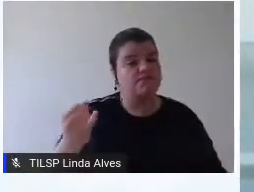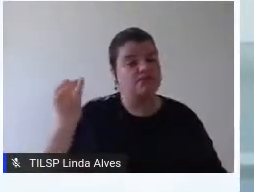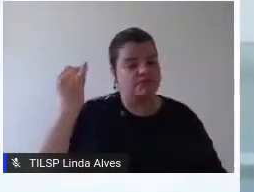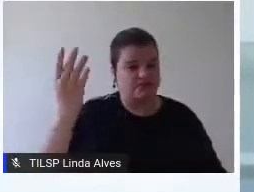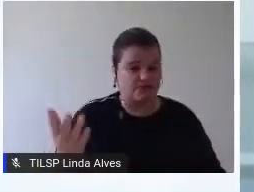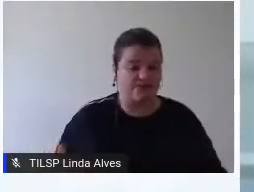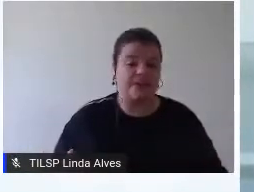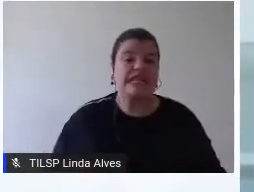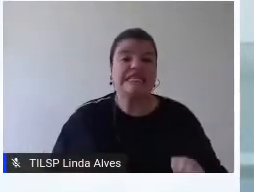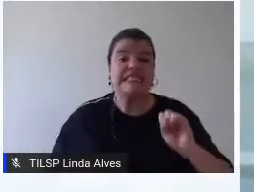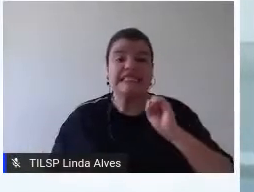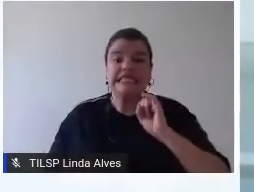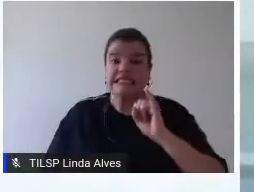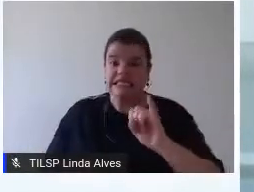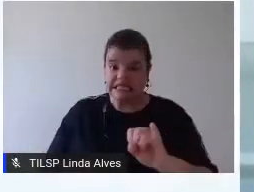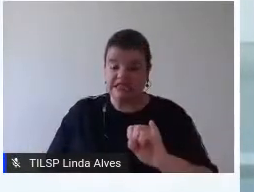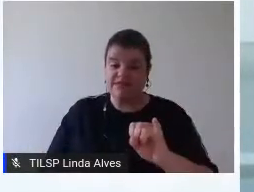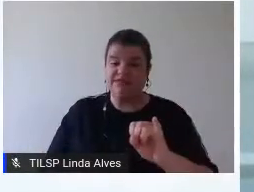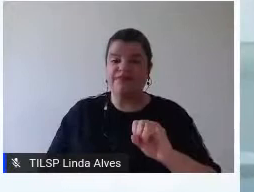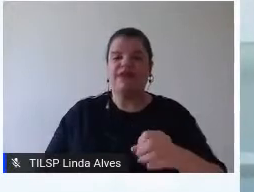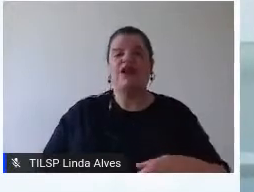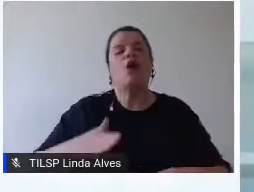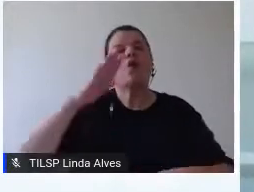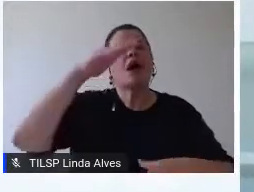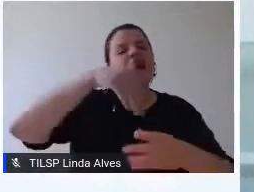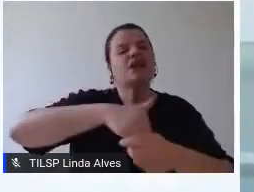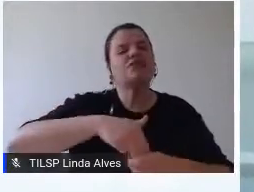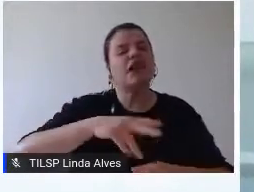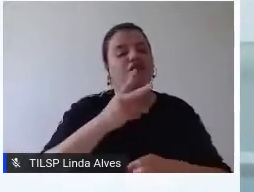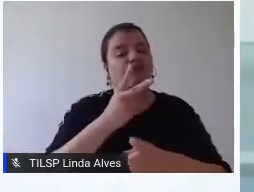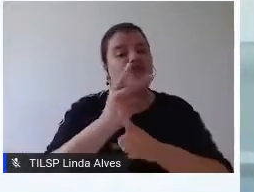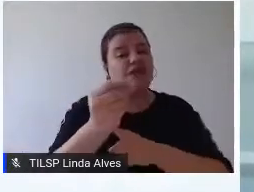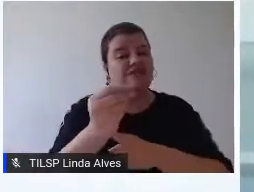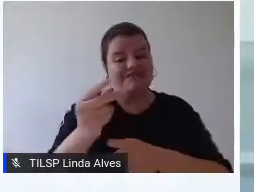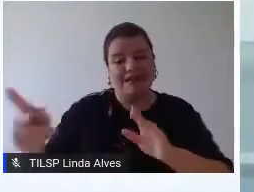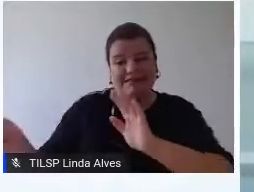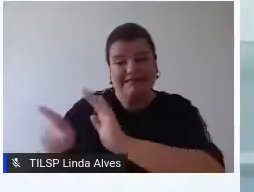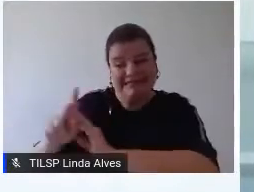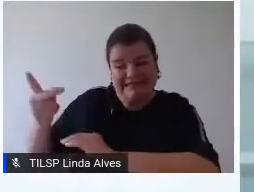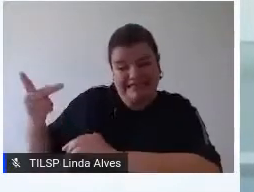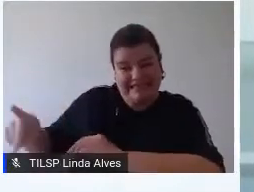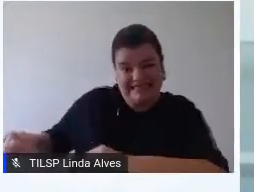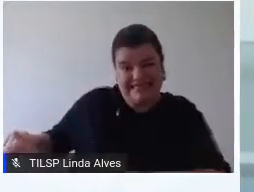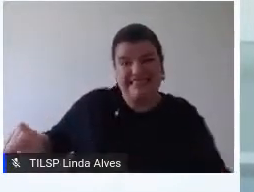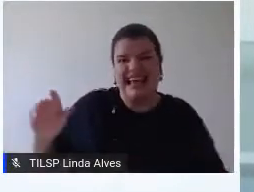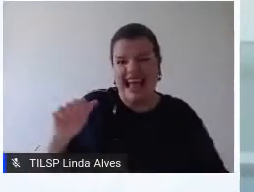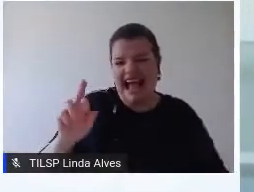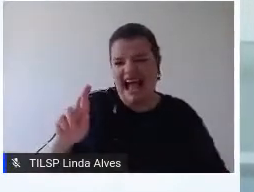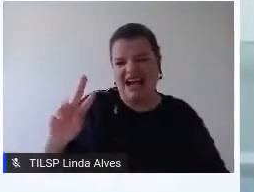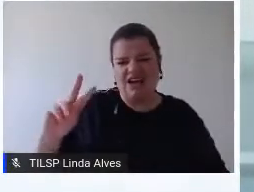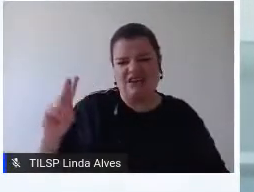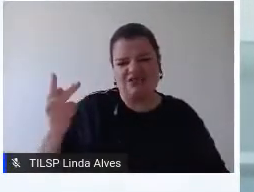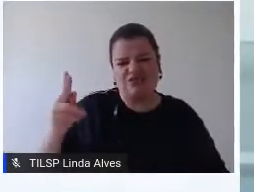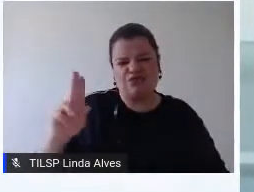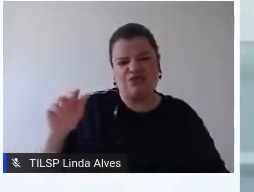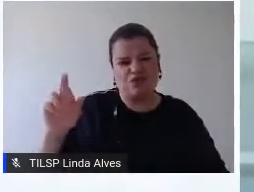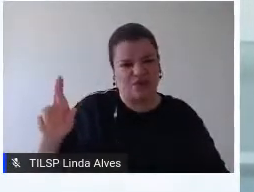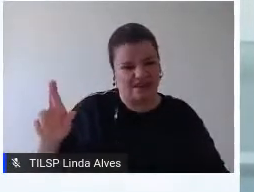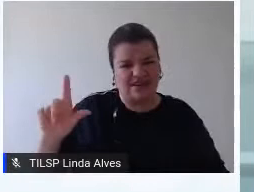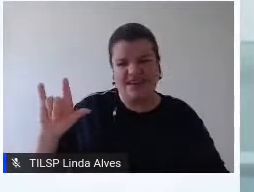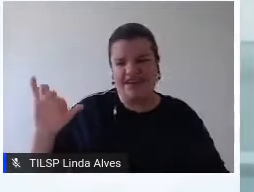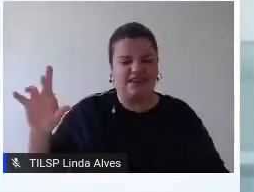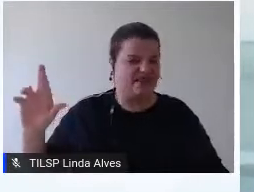for o candidato vencedor for o do governo, portanto, o deputado Arthur Lira, é óbvio